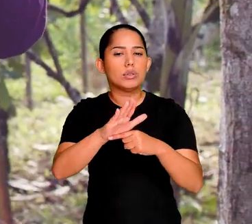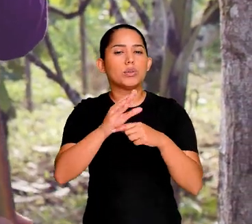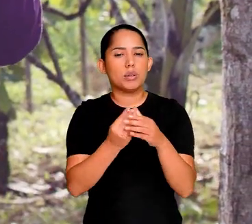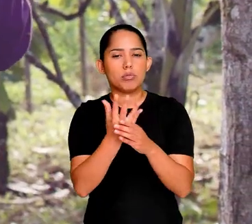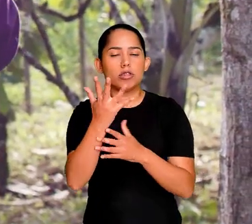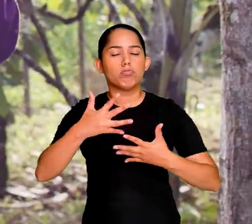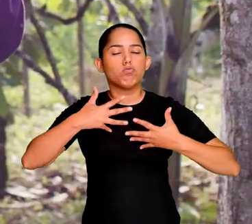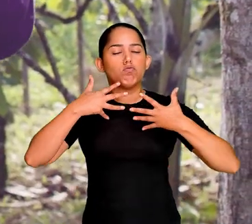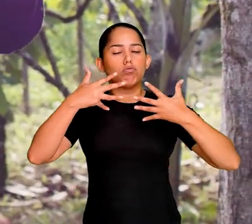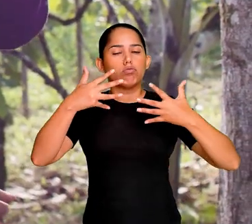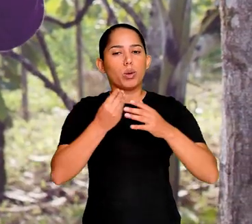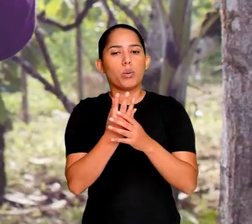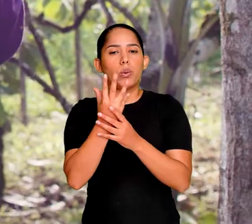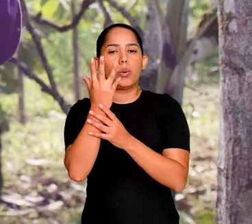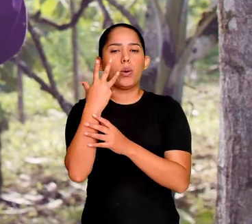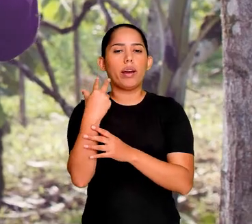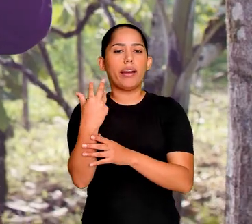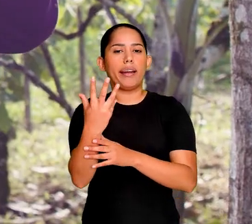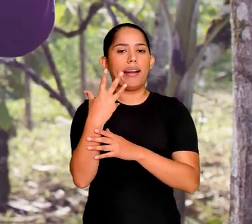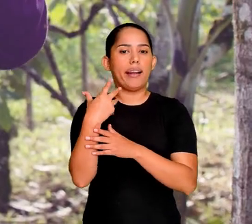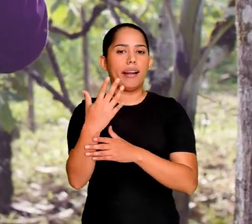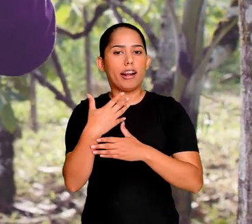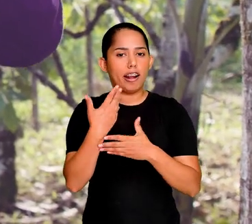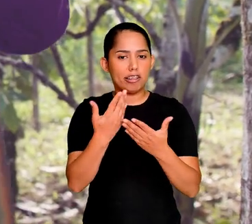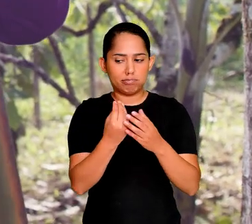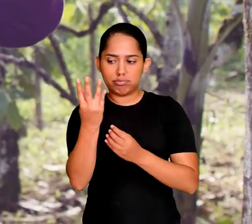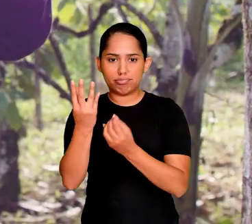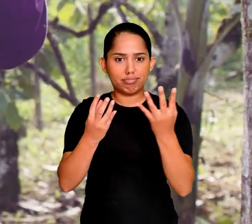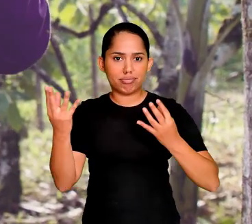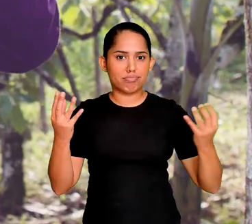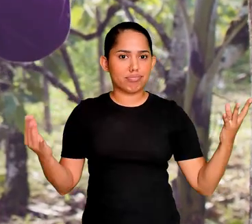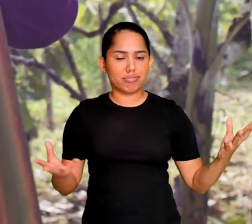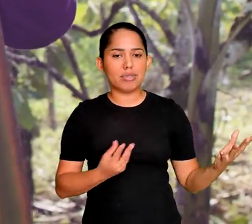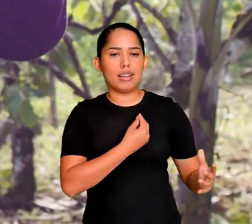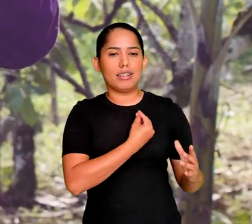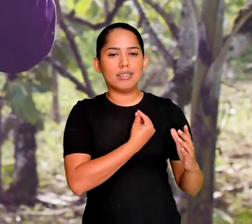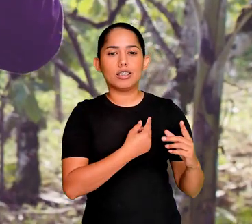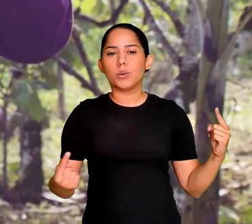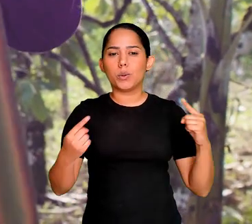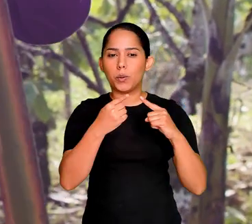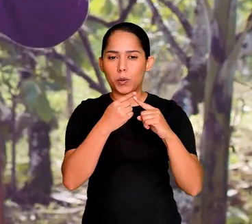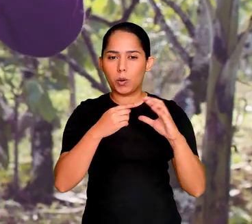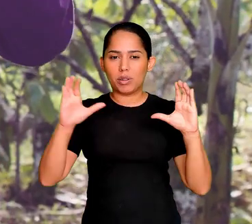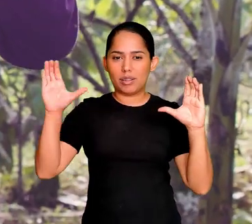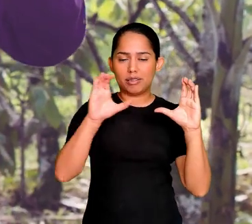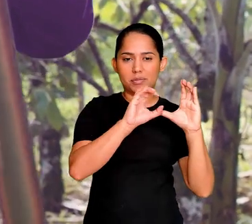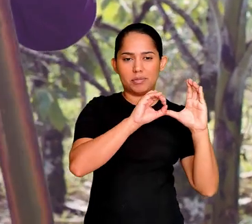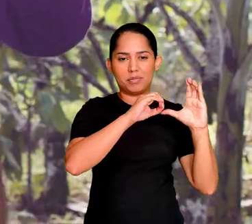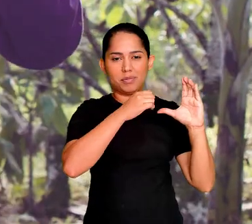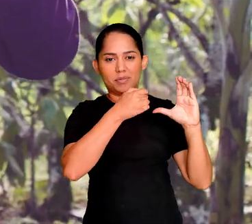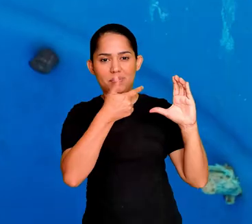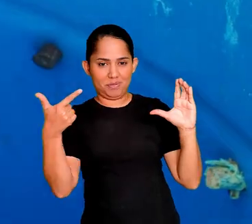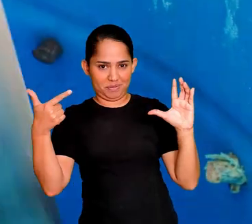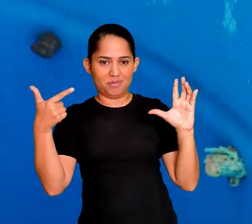ajudar as plantas a respirar o seu caminho de produção de vida, que é a